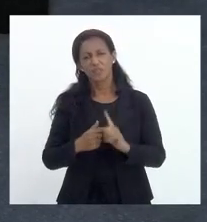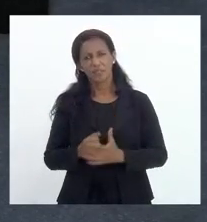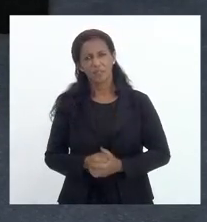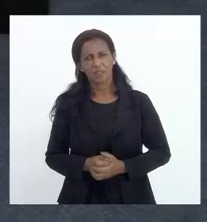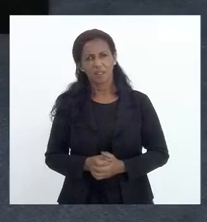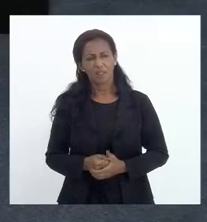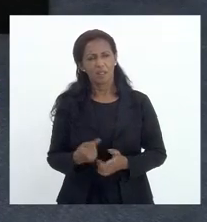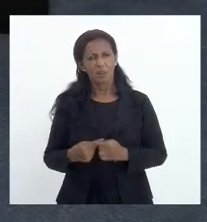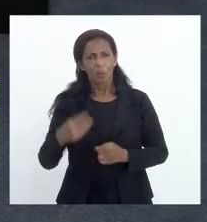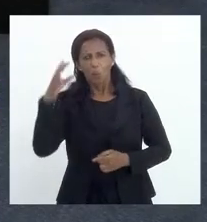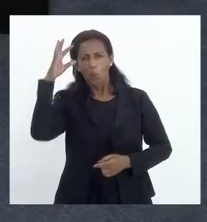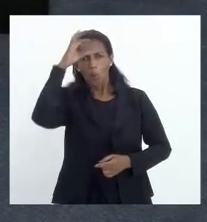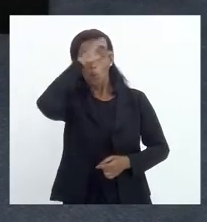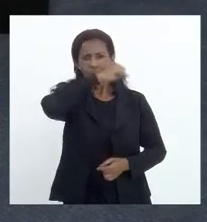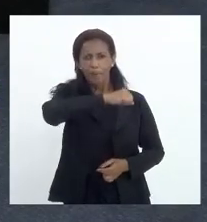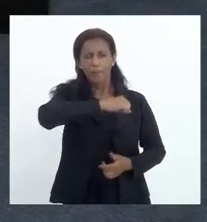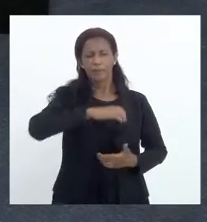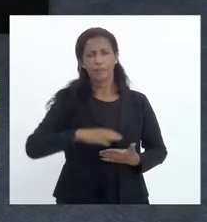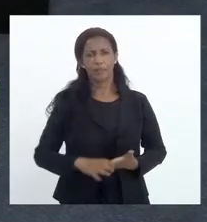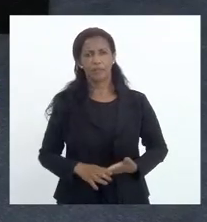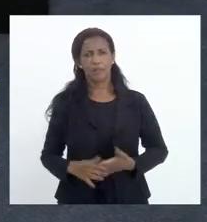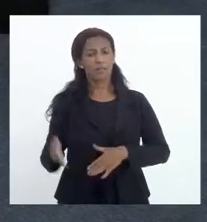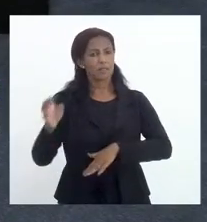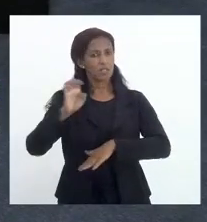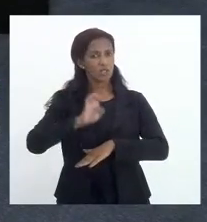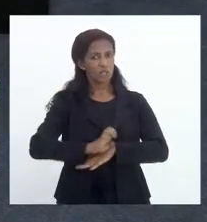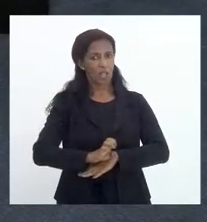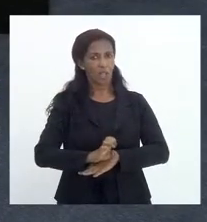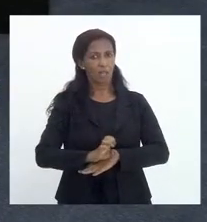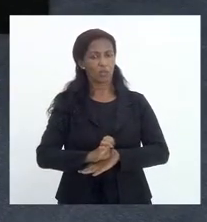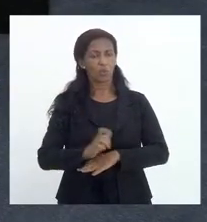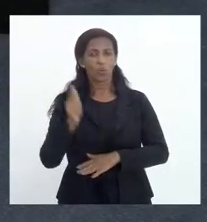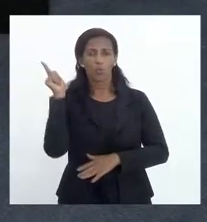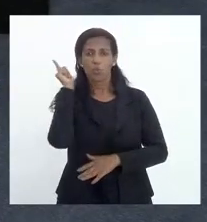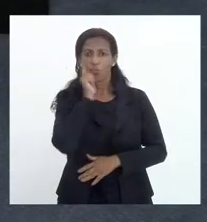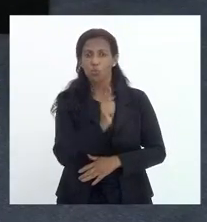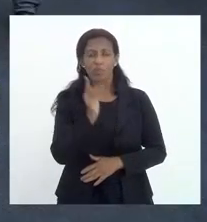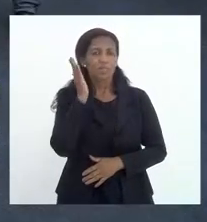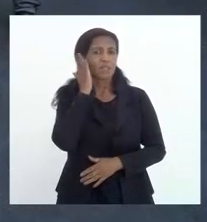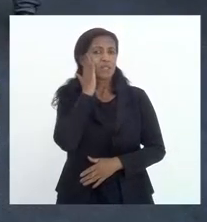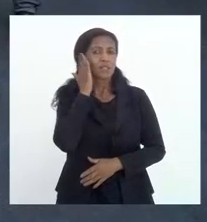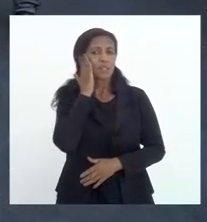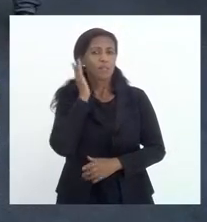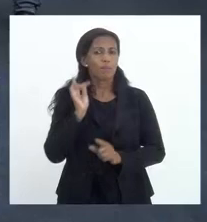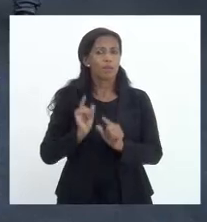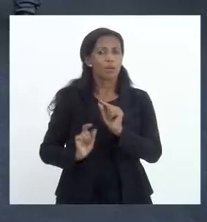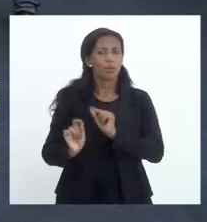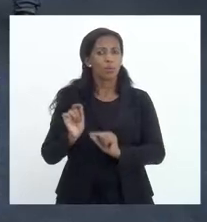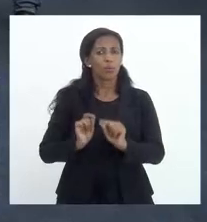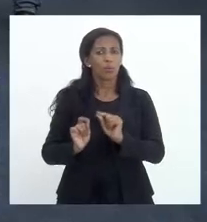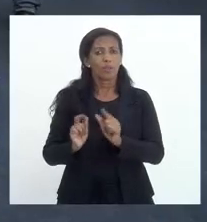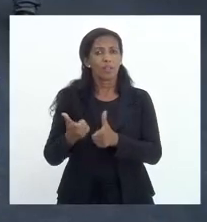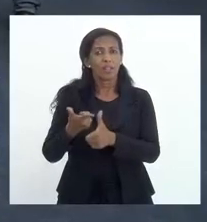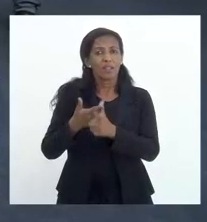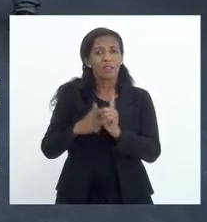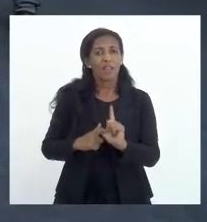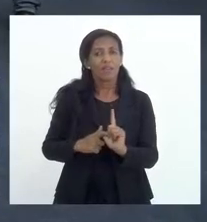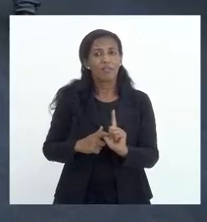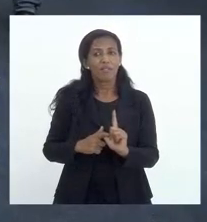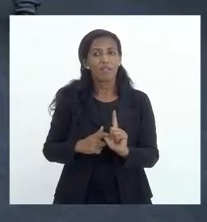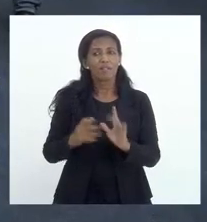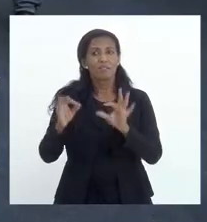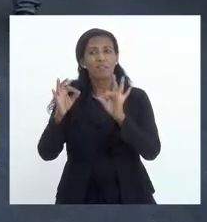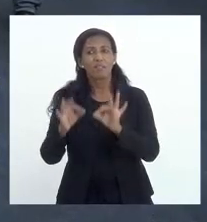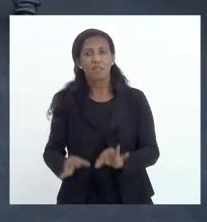para compreender que esse Estado não consegue saber o que ele deve e quanto ele deve.